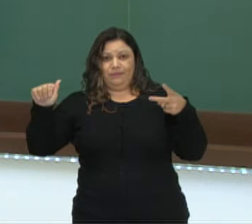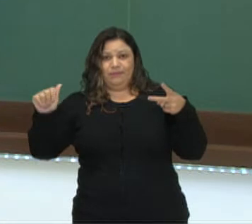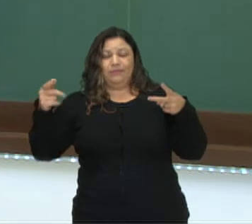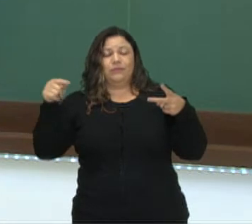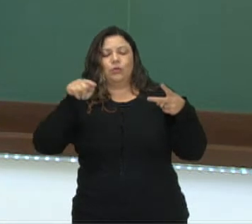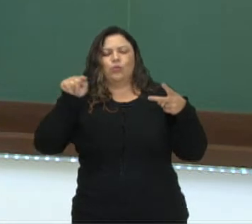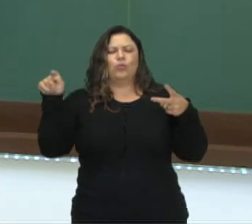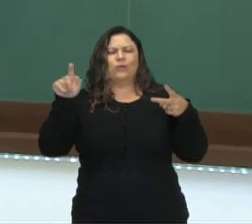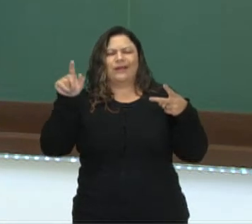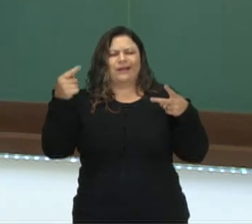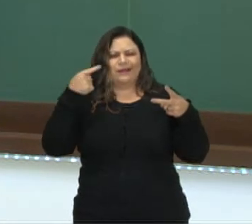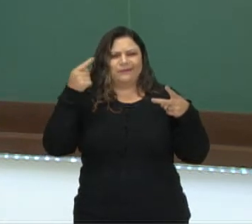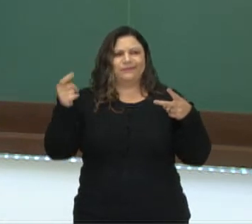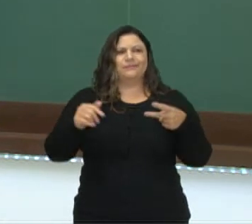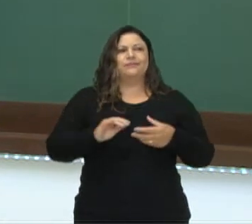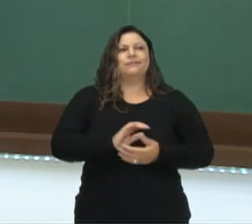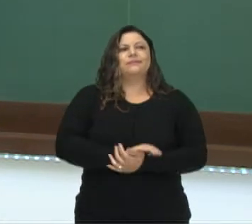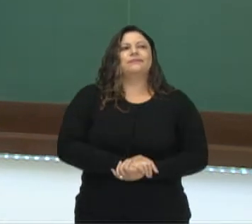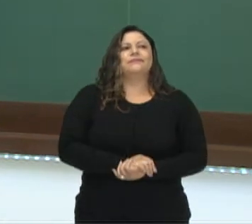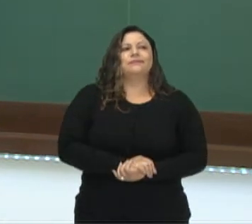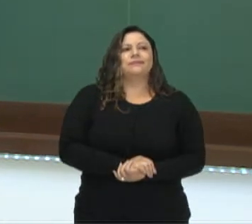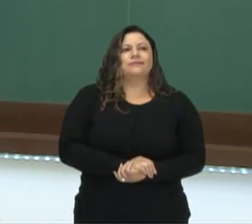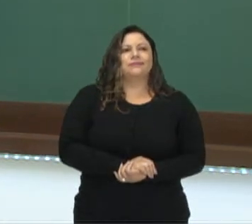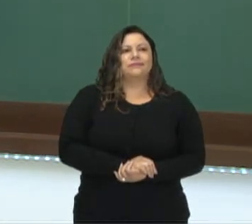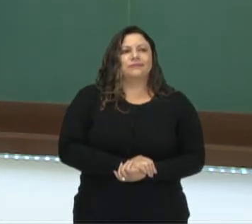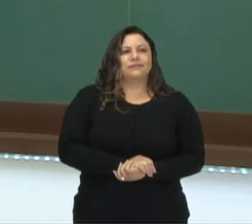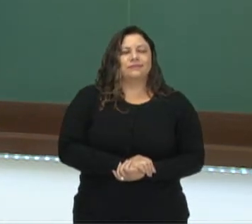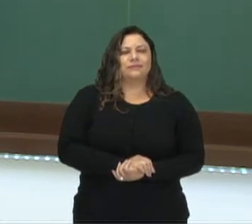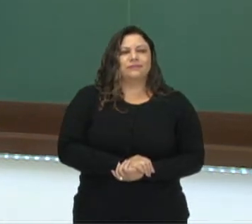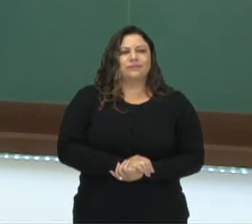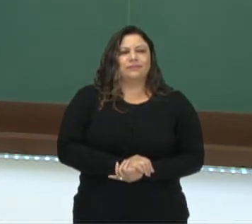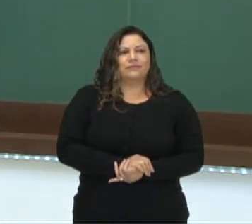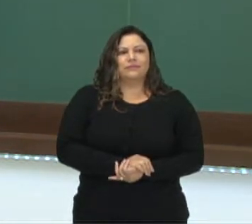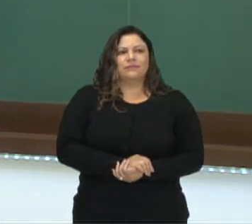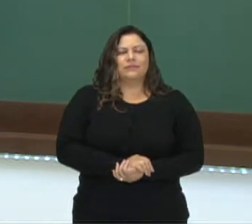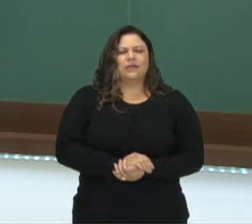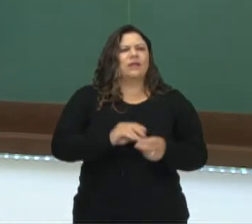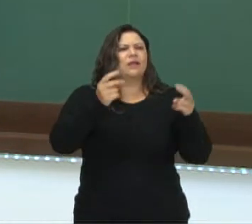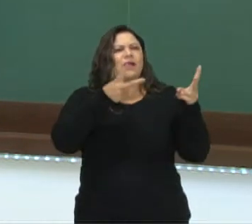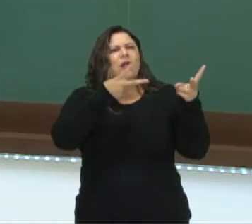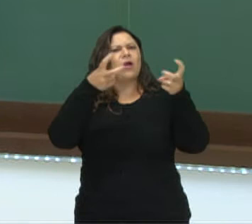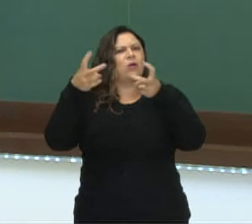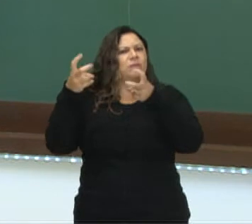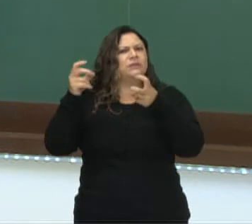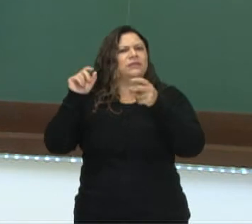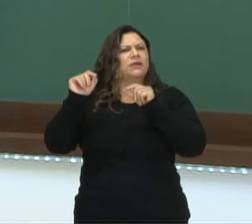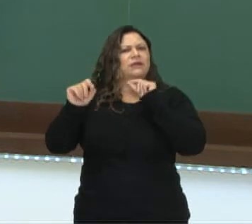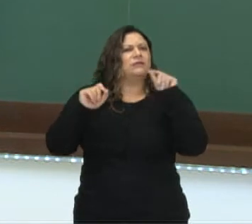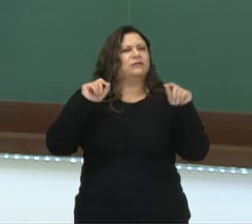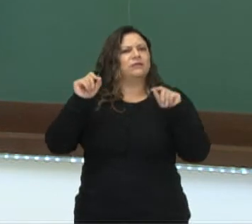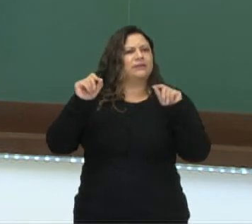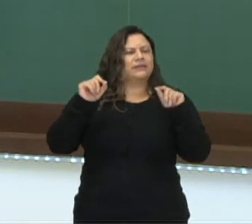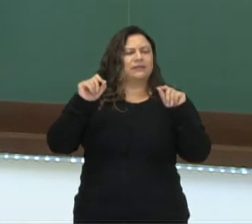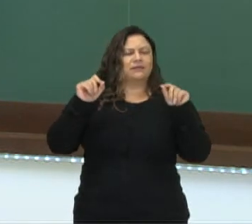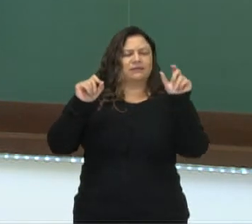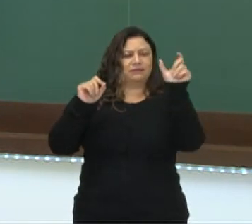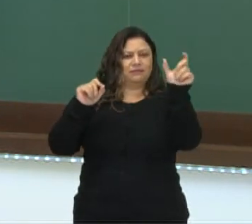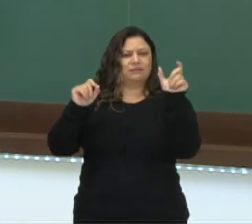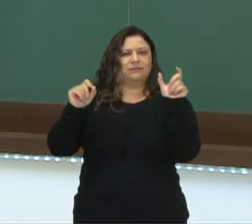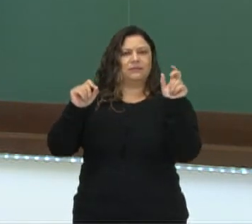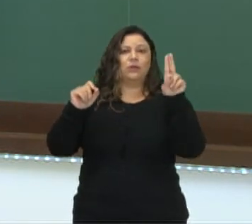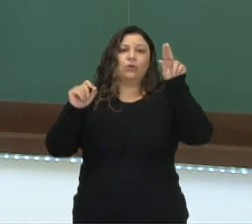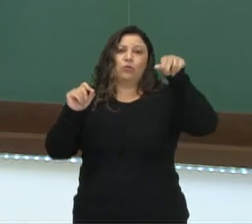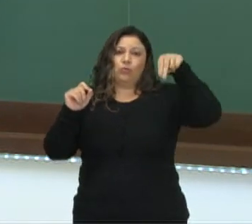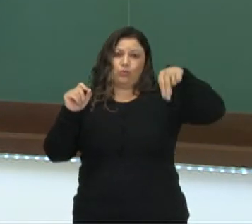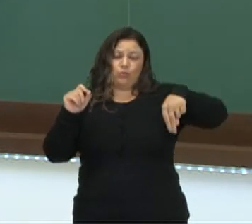He visto una bella águila. Observem que o termo aqui, ó,